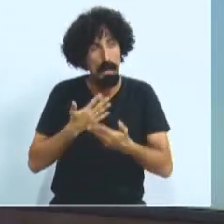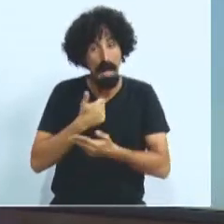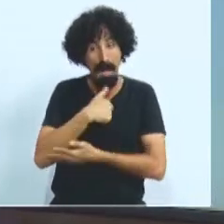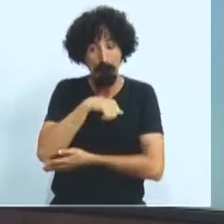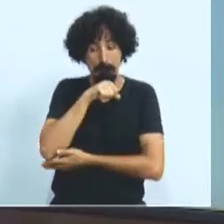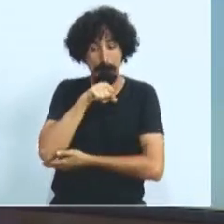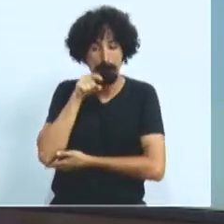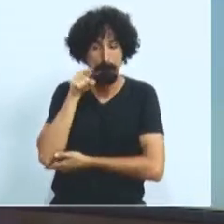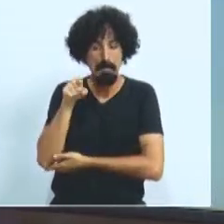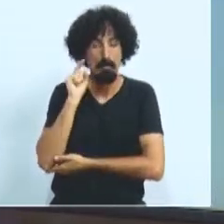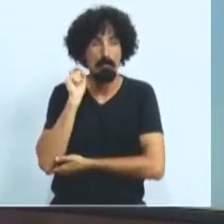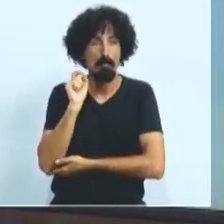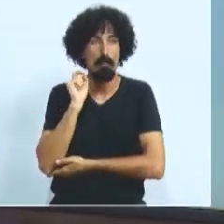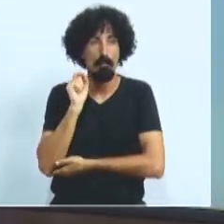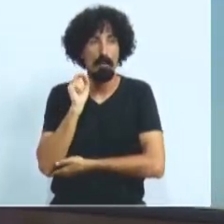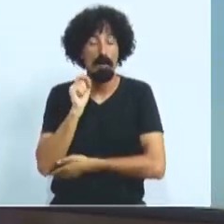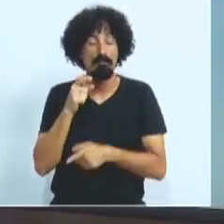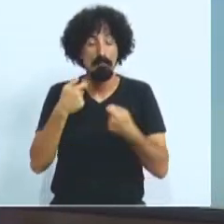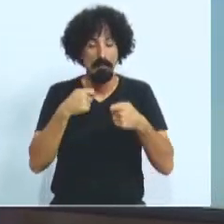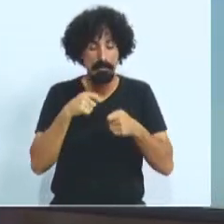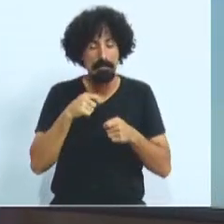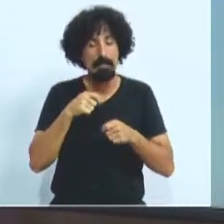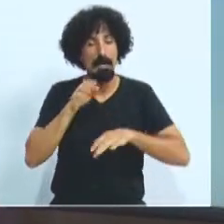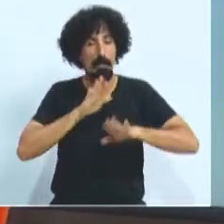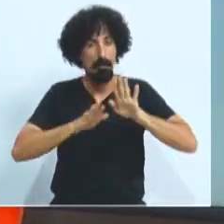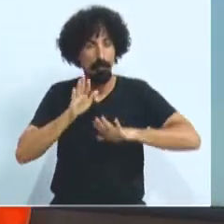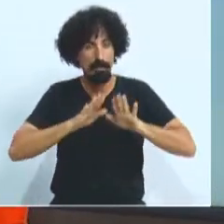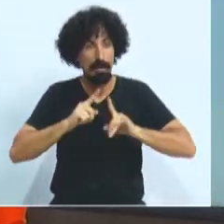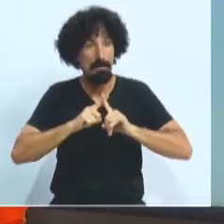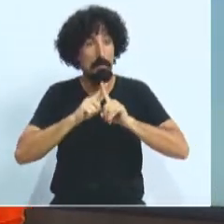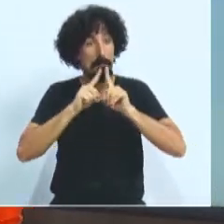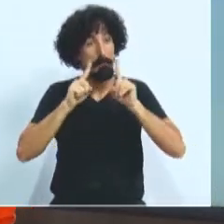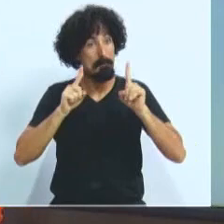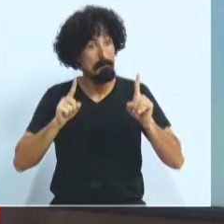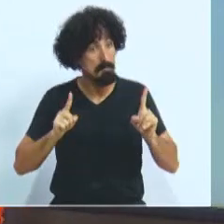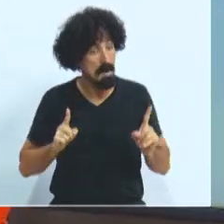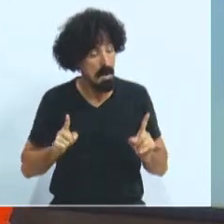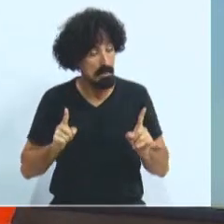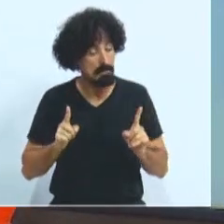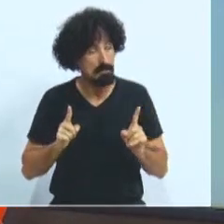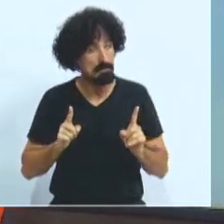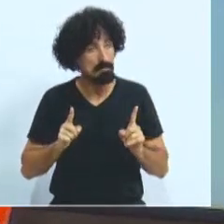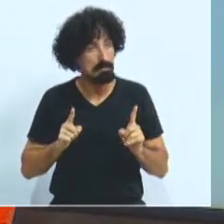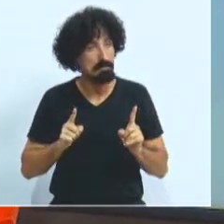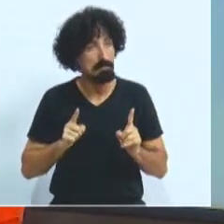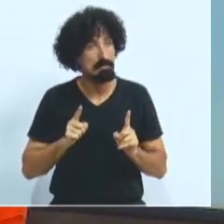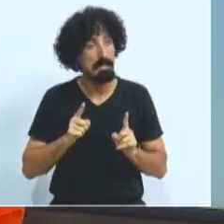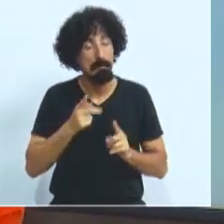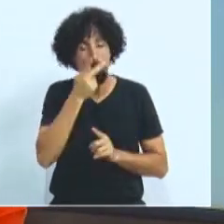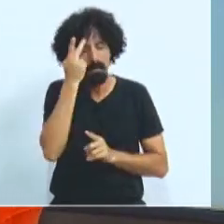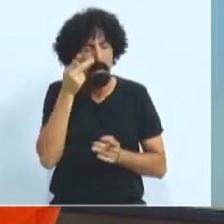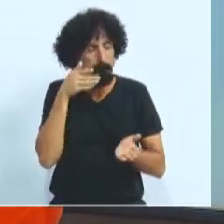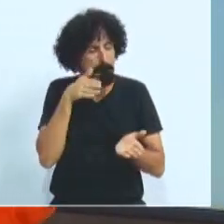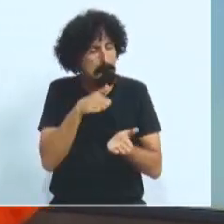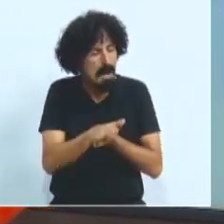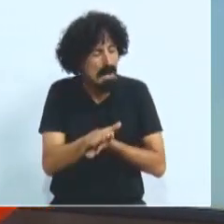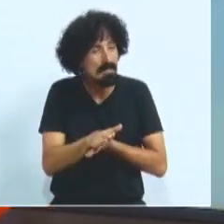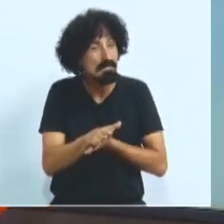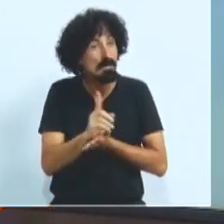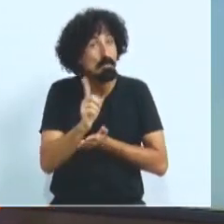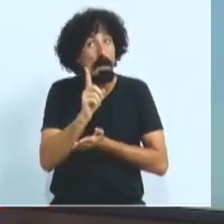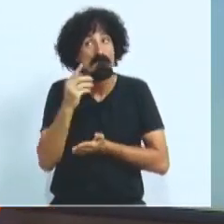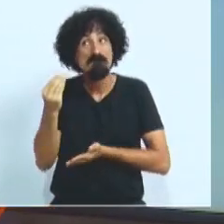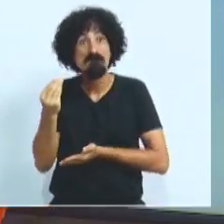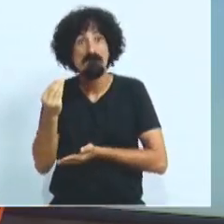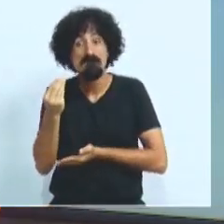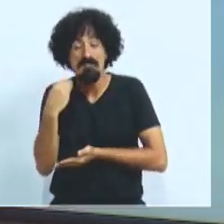ela vai ter que dosar na hora, mas em tese a pessoa bate com a força média, porque não pode ser muito fraco,